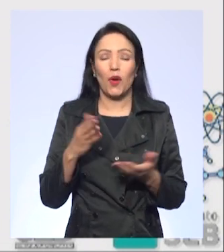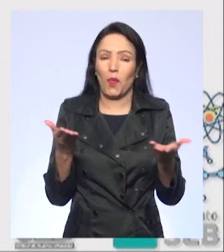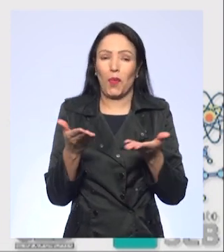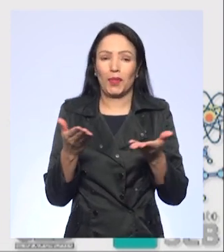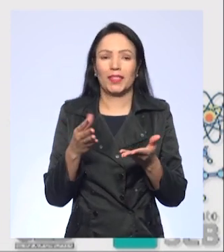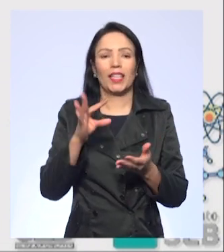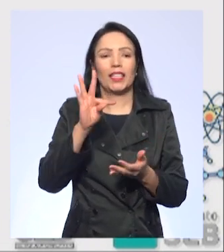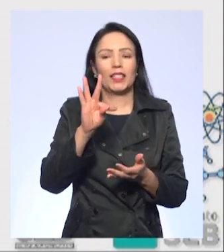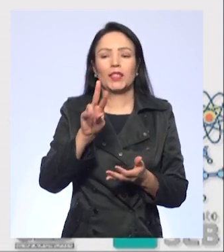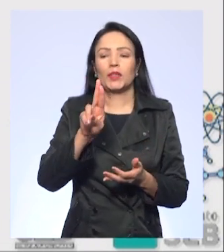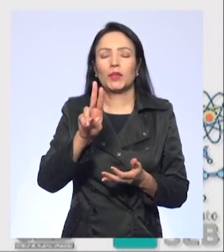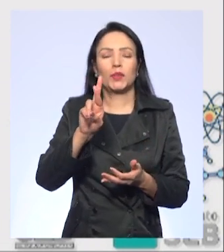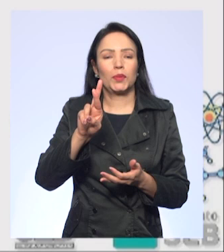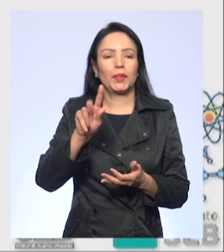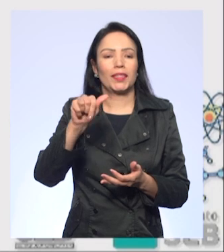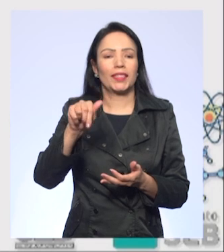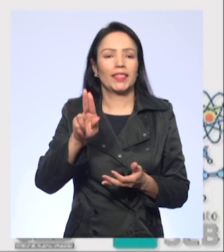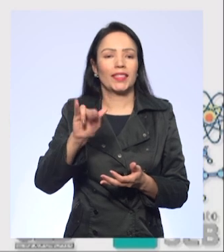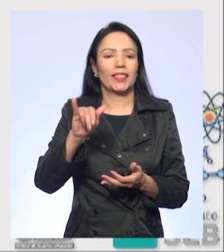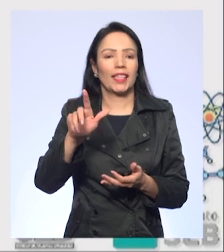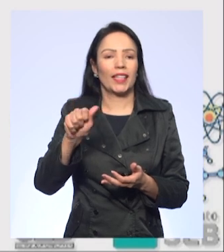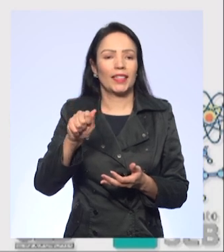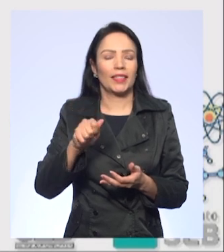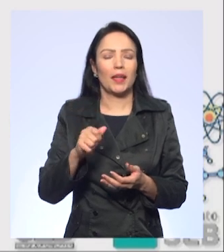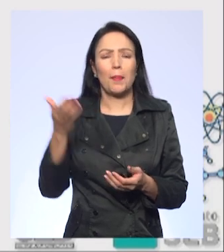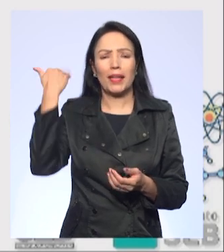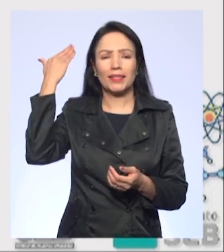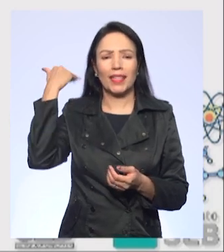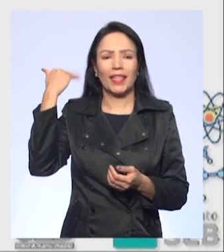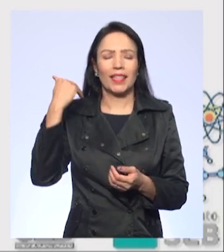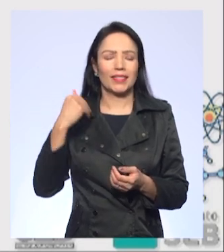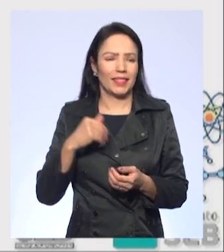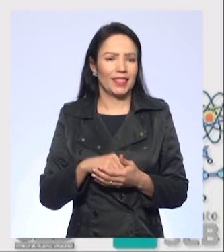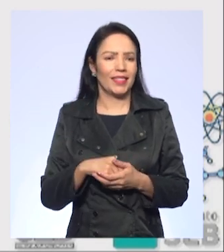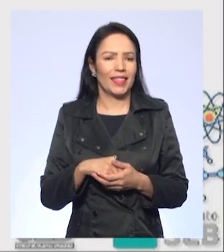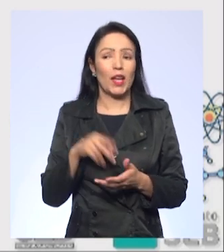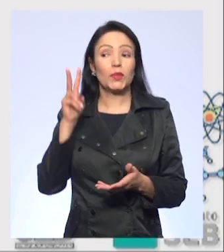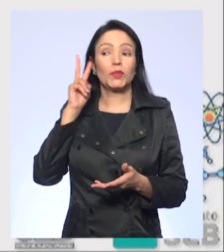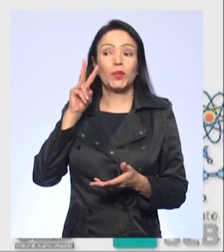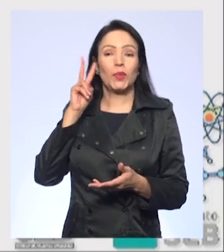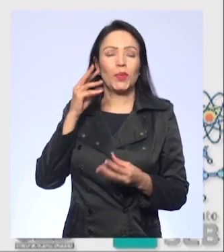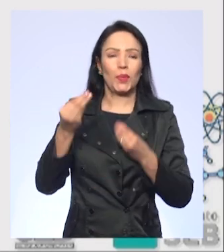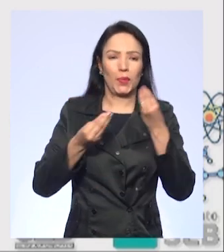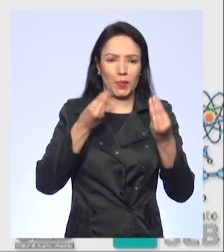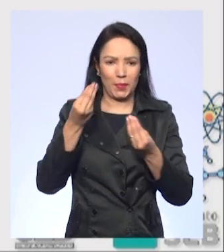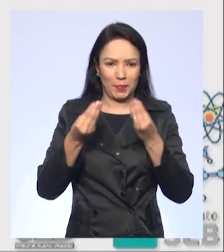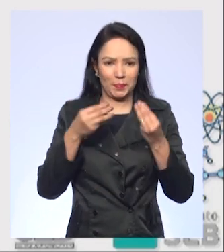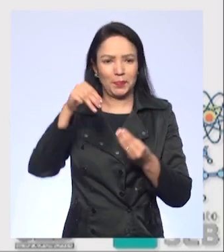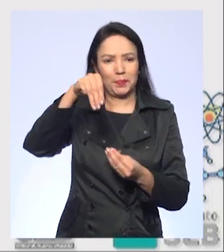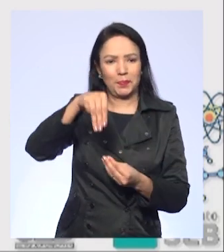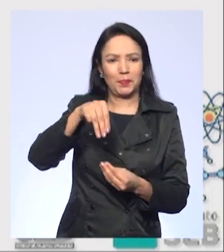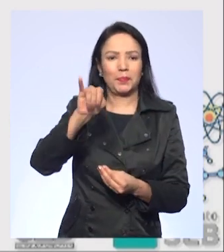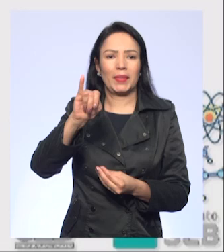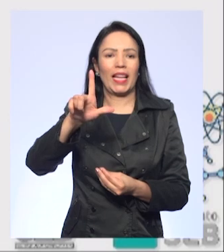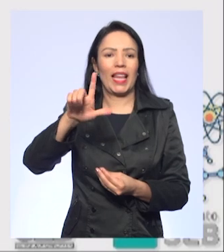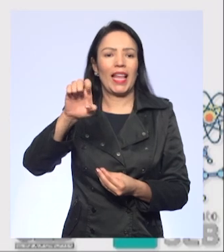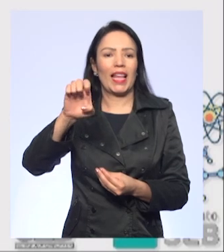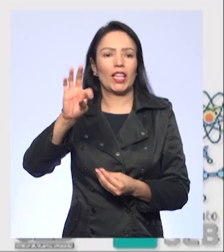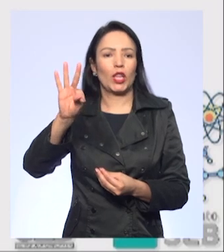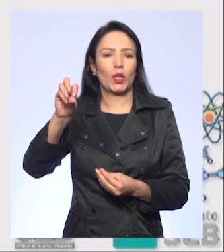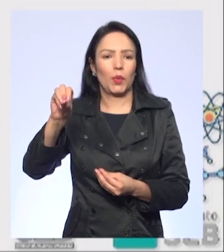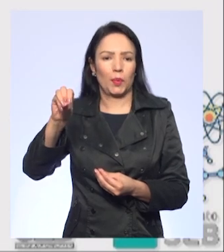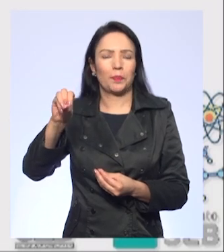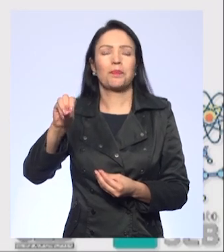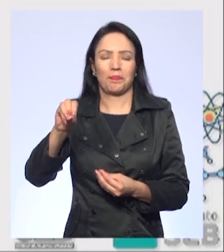que na antiga história era chamada de Mileto, tá? Uma